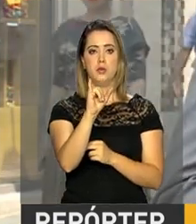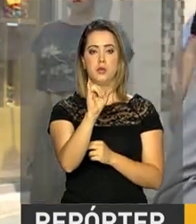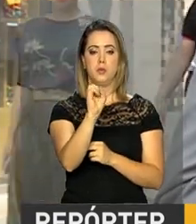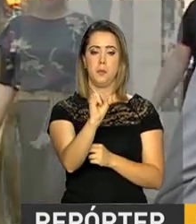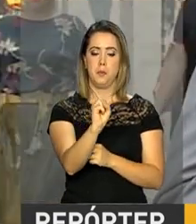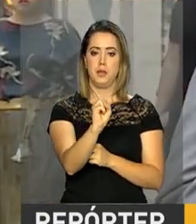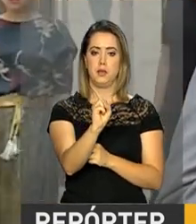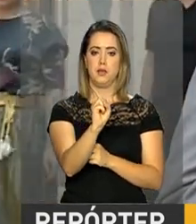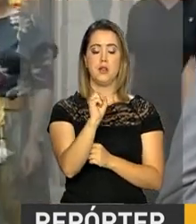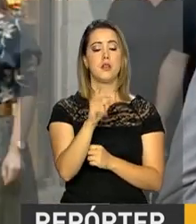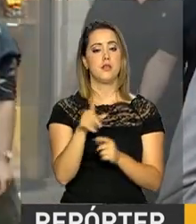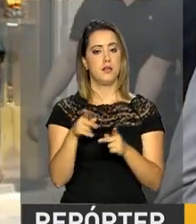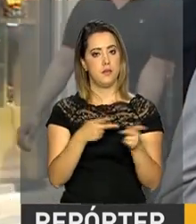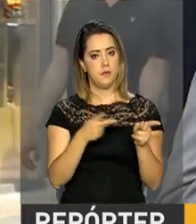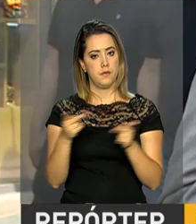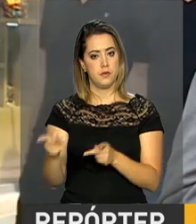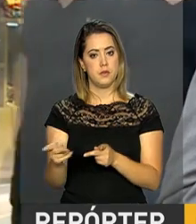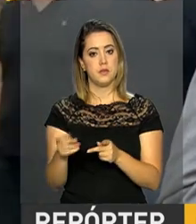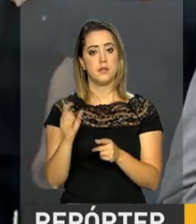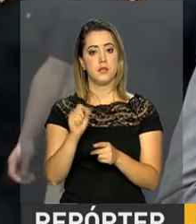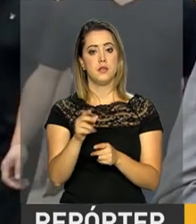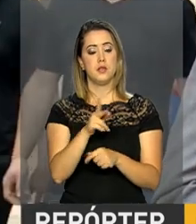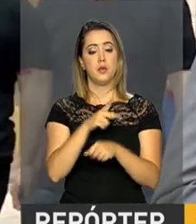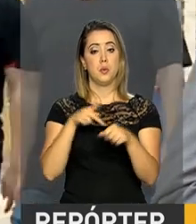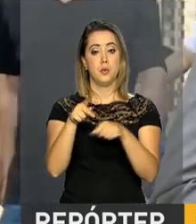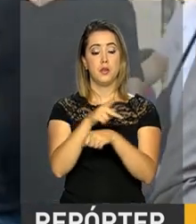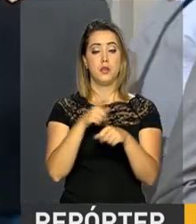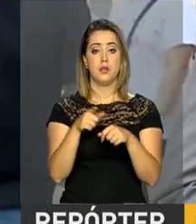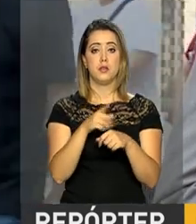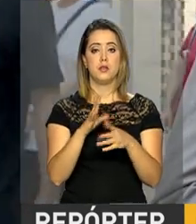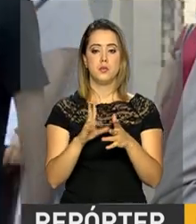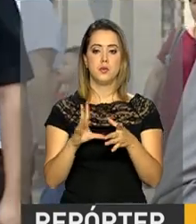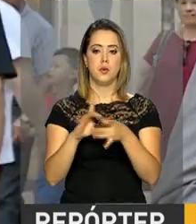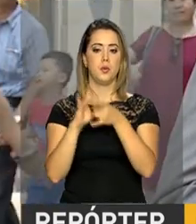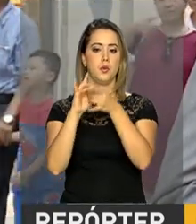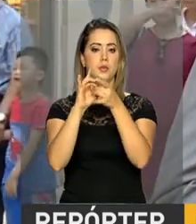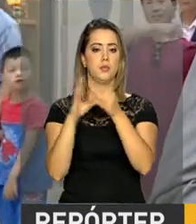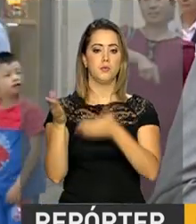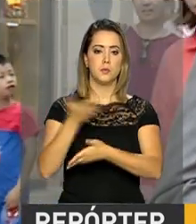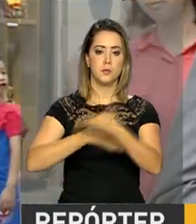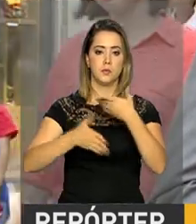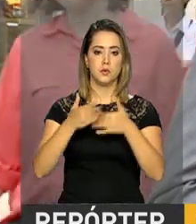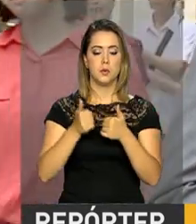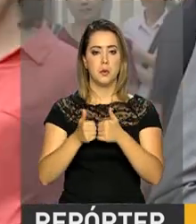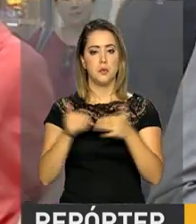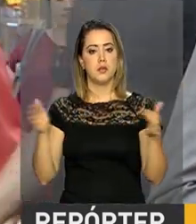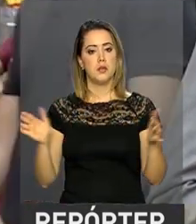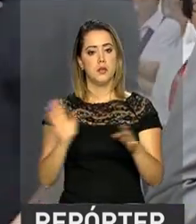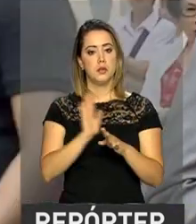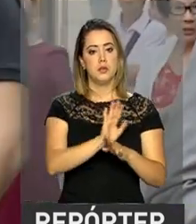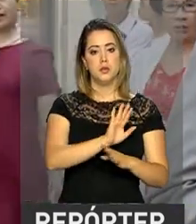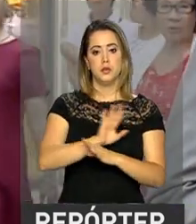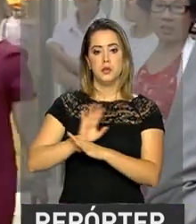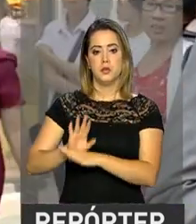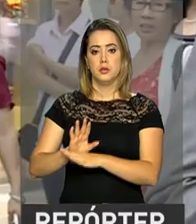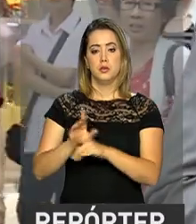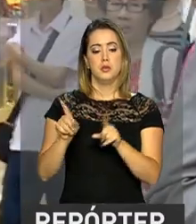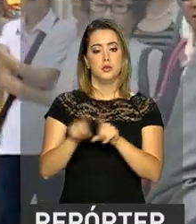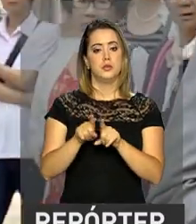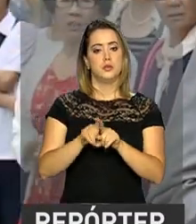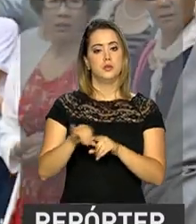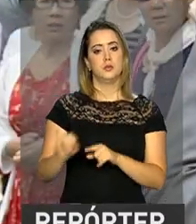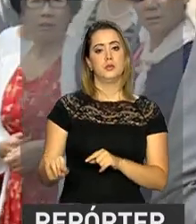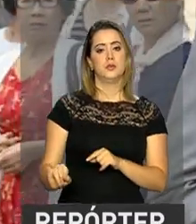o presidente faz uma visita de Estado ao país para fortalecer a relação, ampliar a cooperação e aumentar